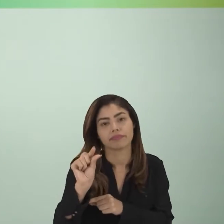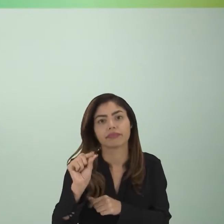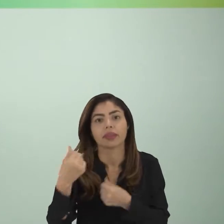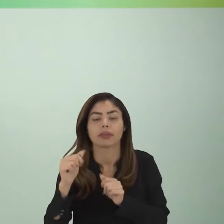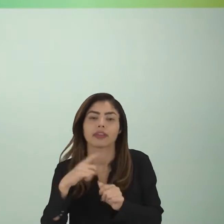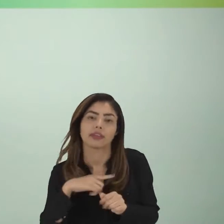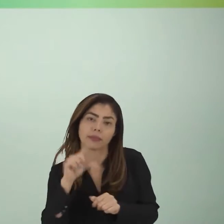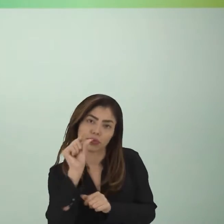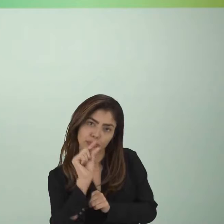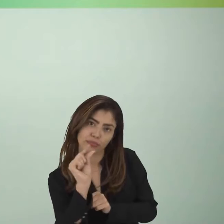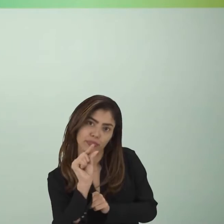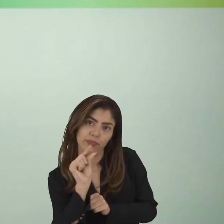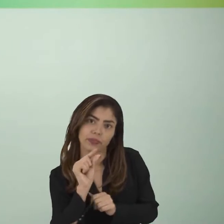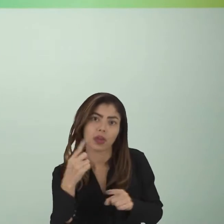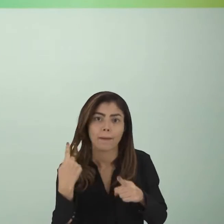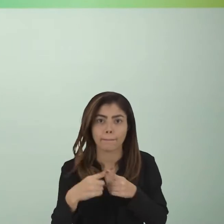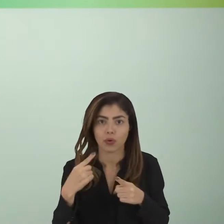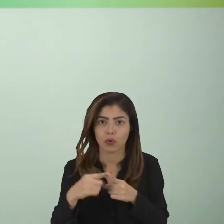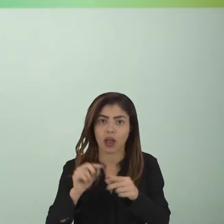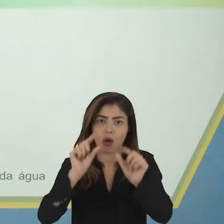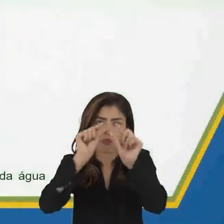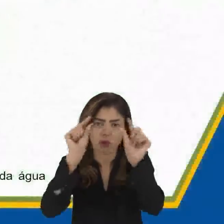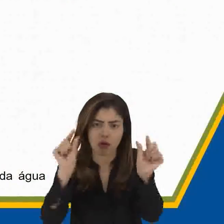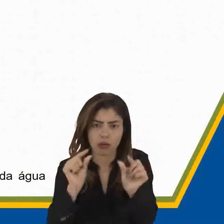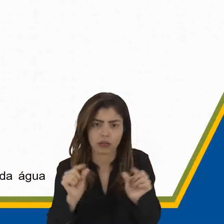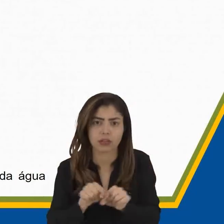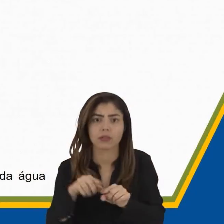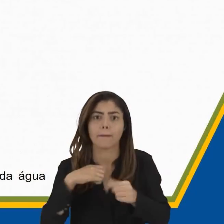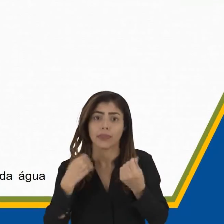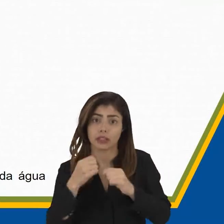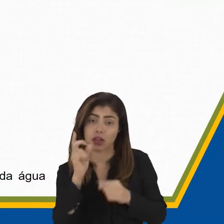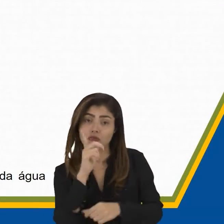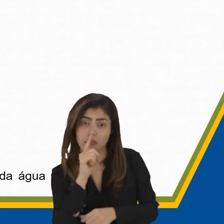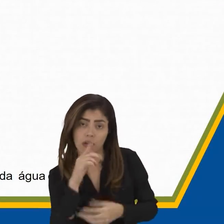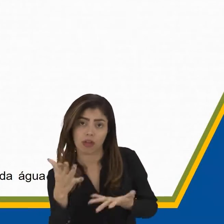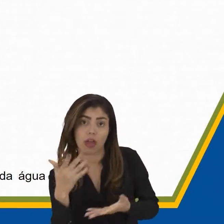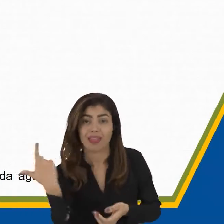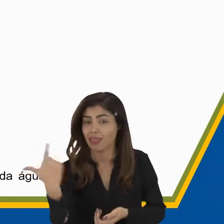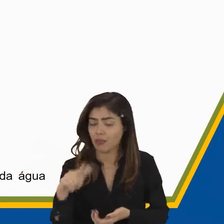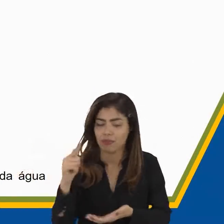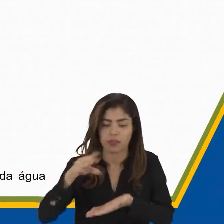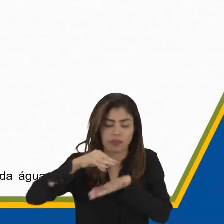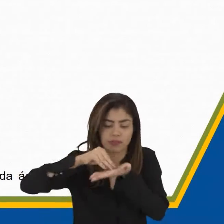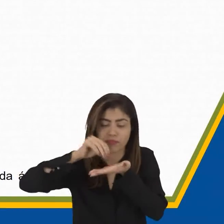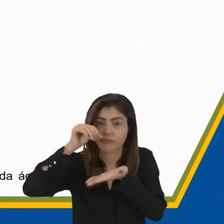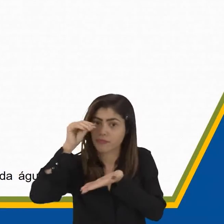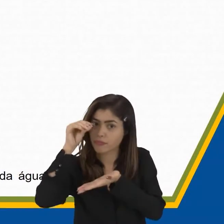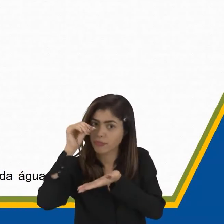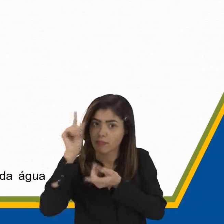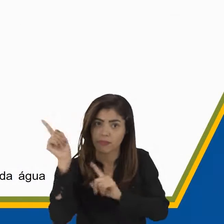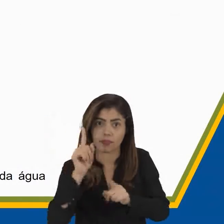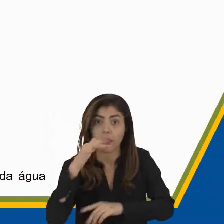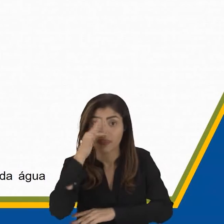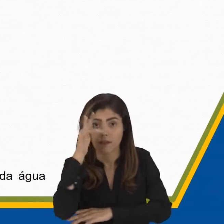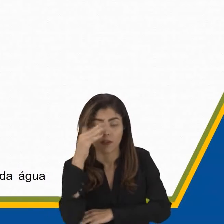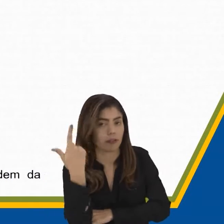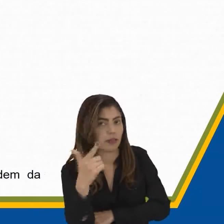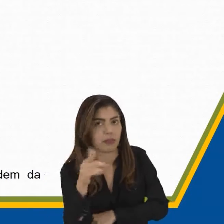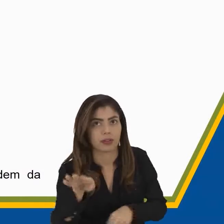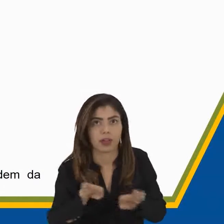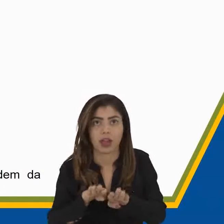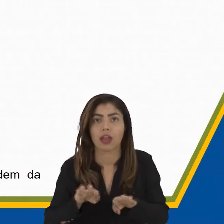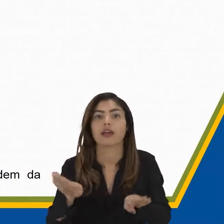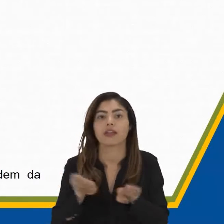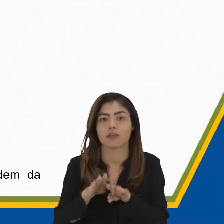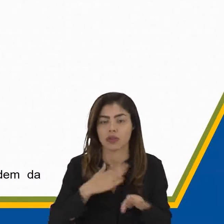tem que ser pequena, porque todo o organismo necessita de água. Não possui semente nem flores, né, e elas vivem em ambiente úmido, como eu